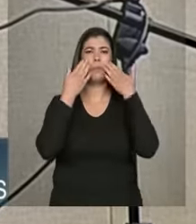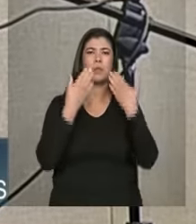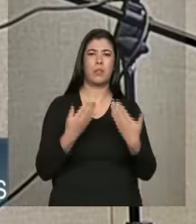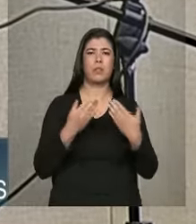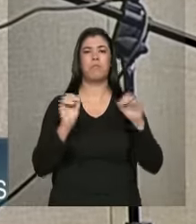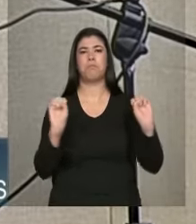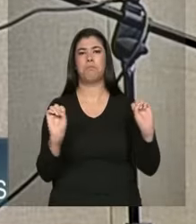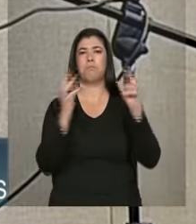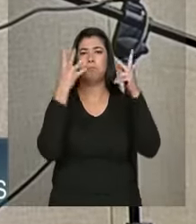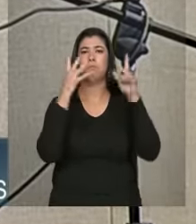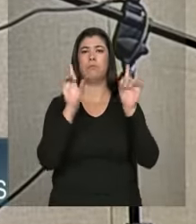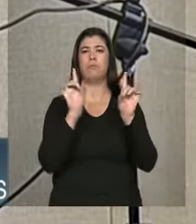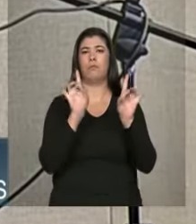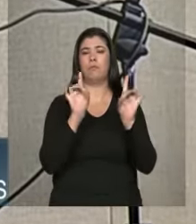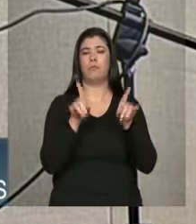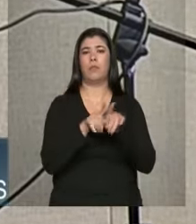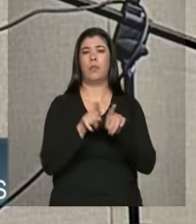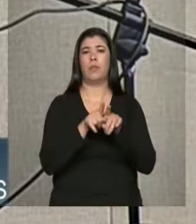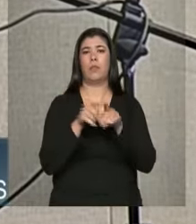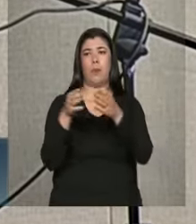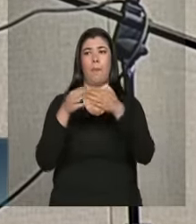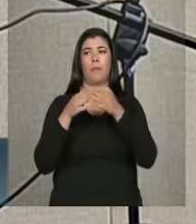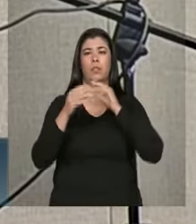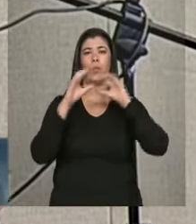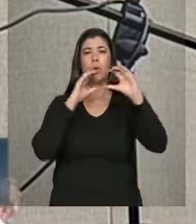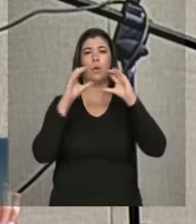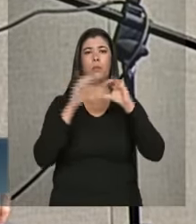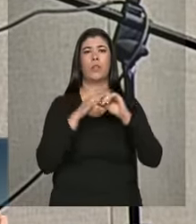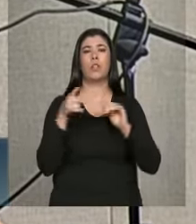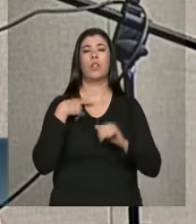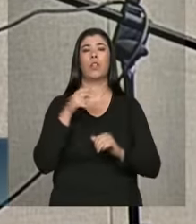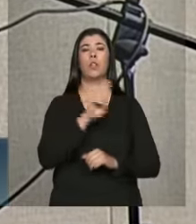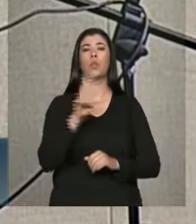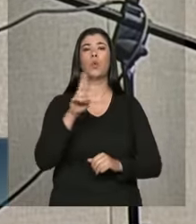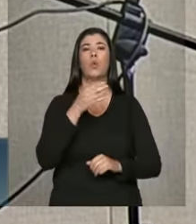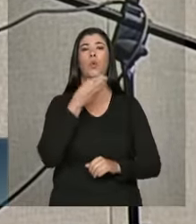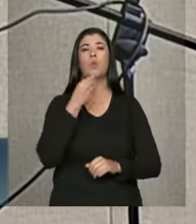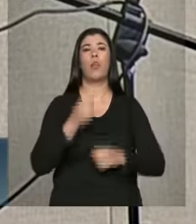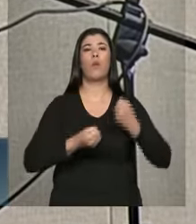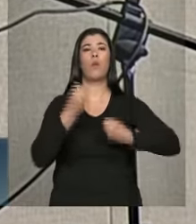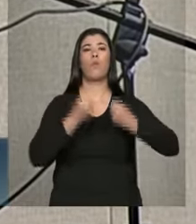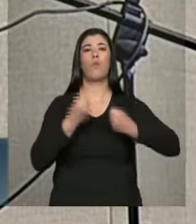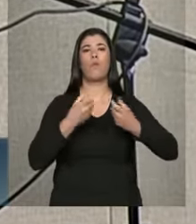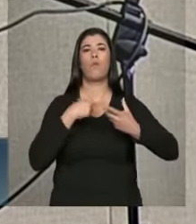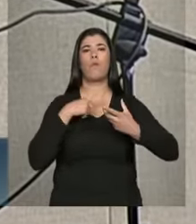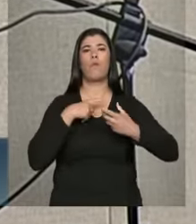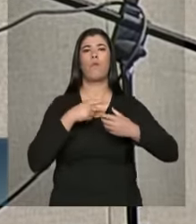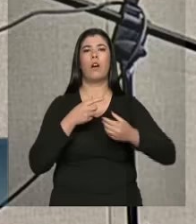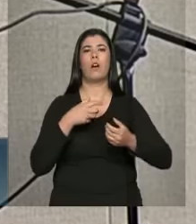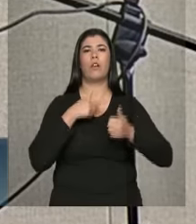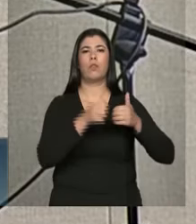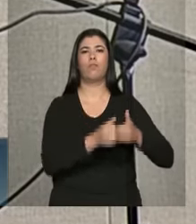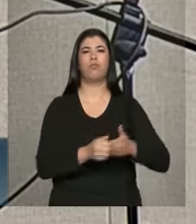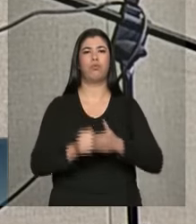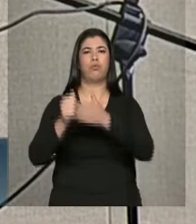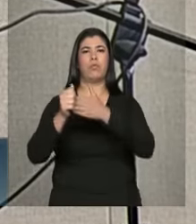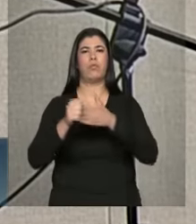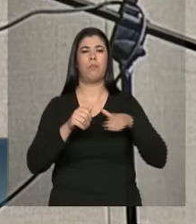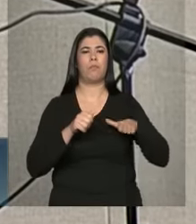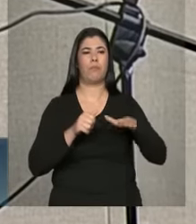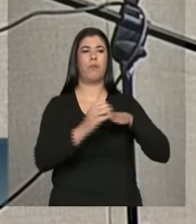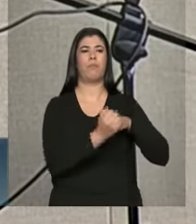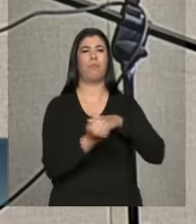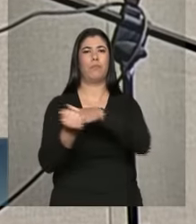solenidade e pediram que comunicasse o proprietário de um veículo que o veículo havia sido abalroado e eu comuniquei por